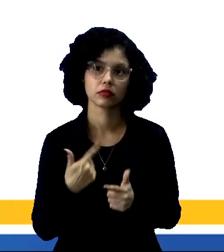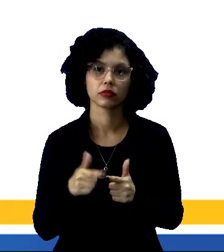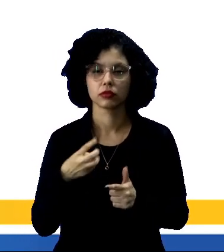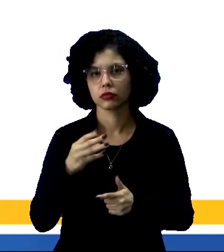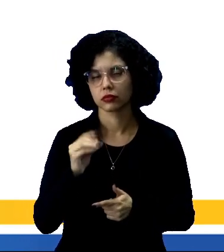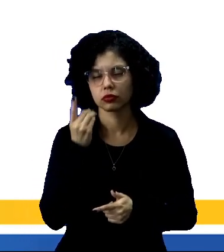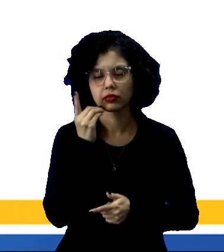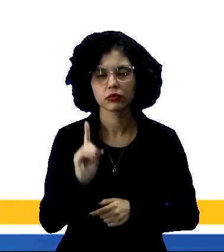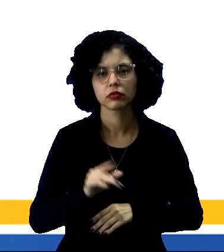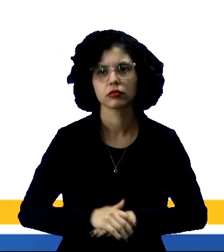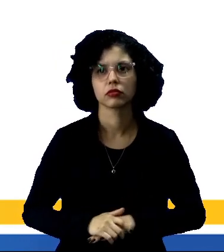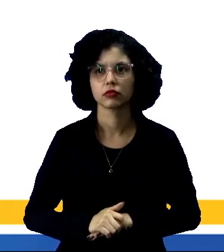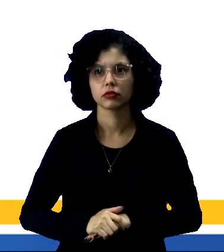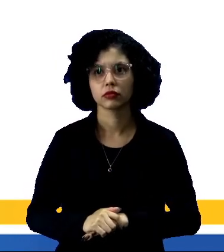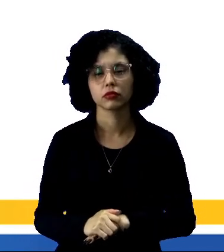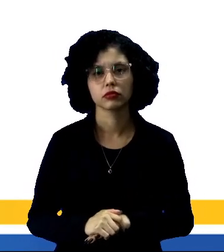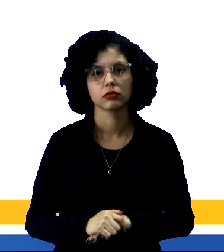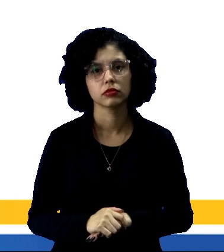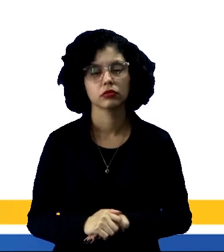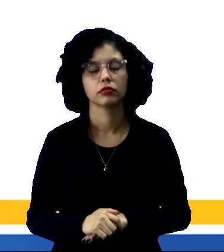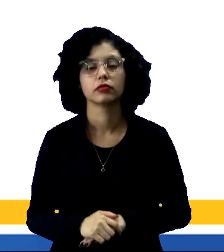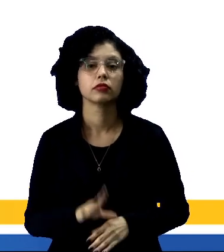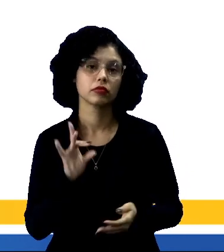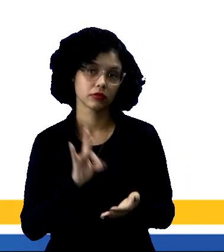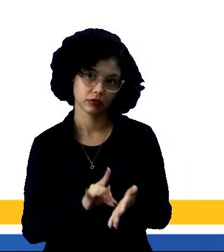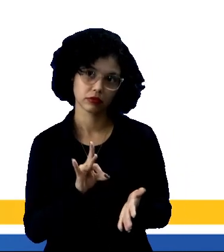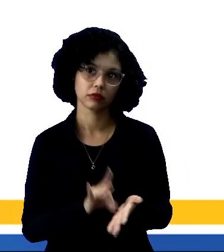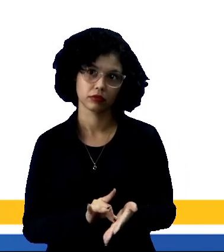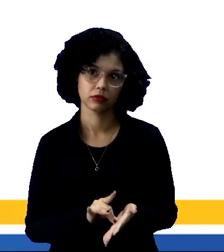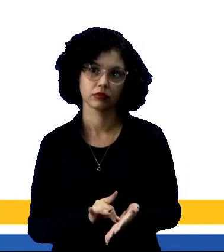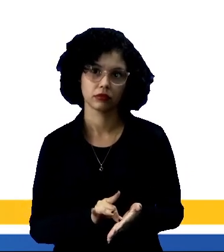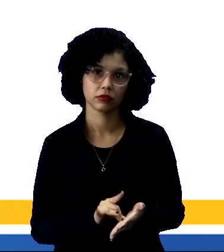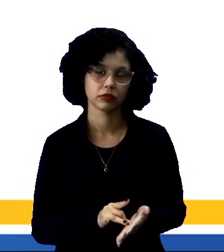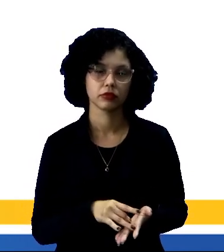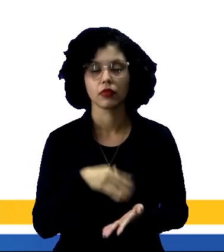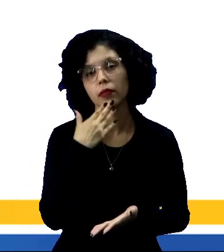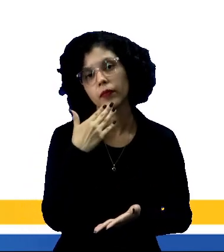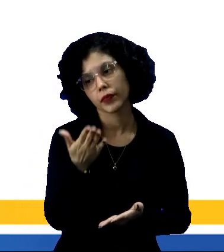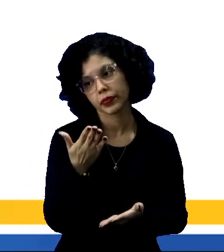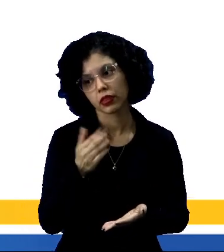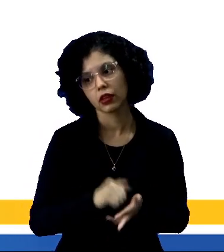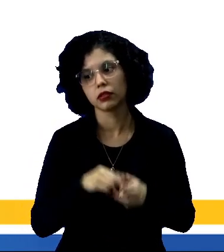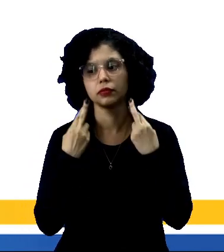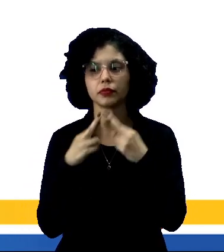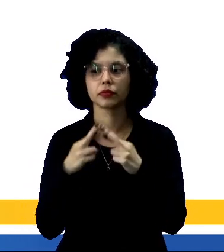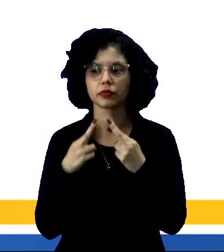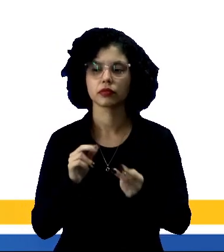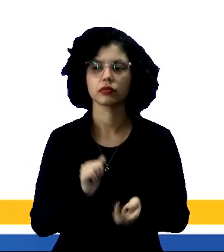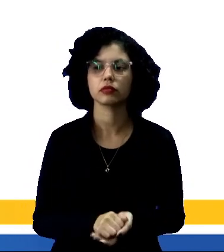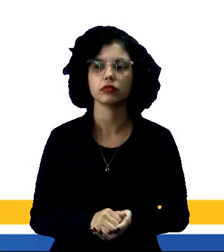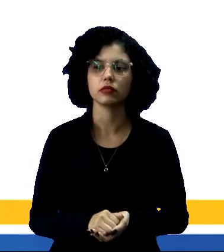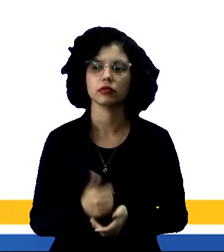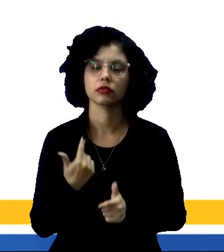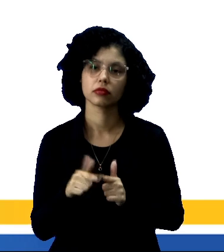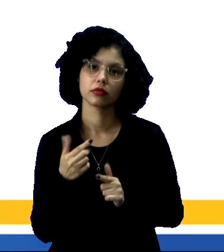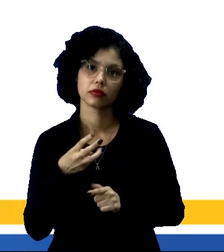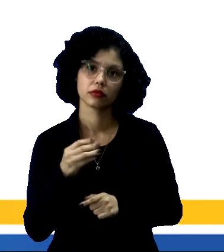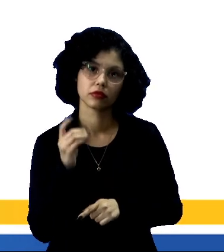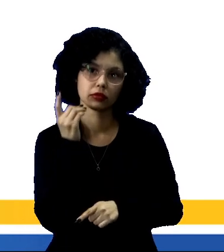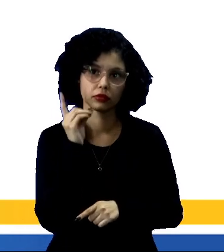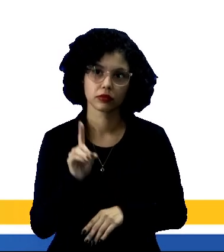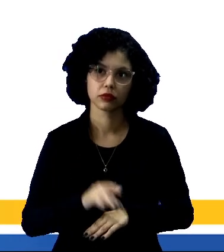problema em até 30 dias. Gente, realmente, a emissora, A reclamante, ela quer a resolução do problema